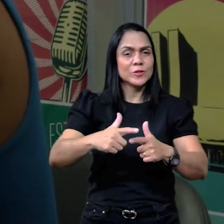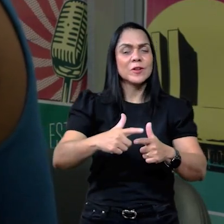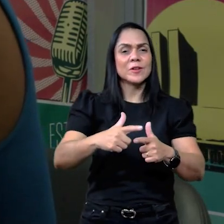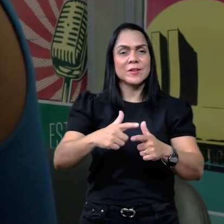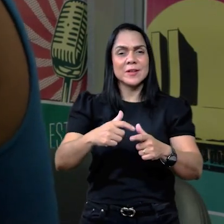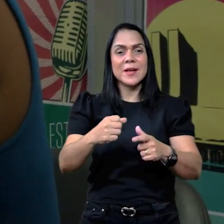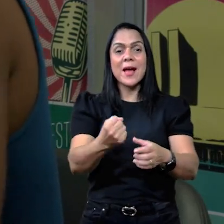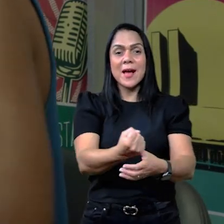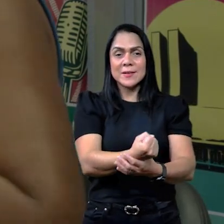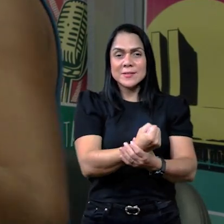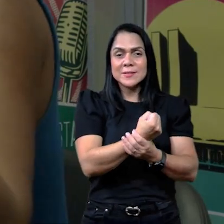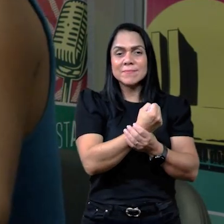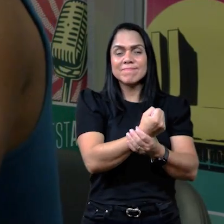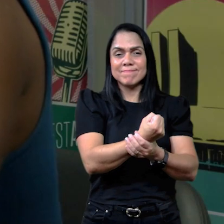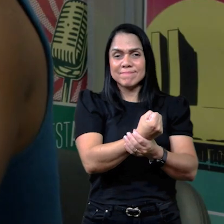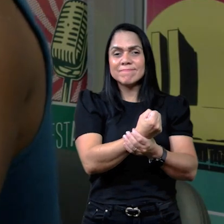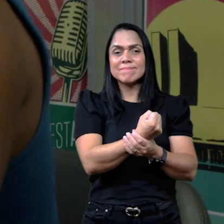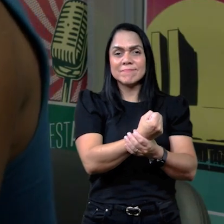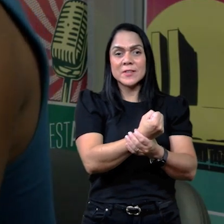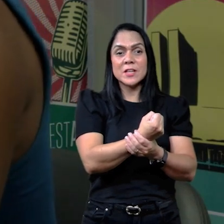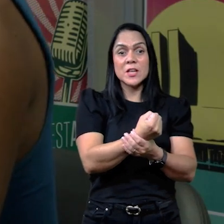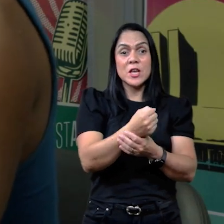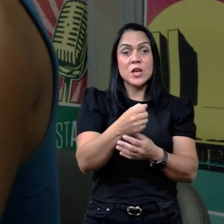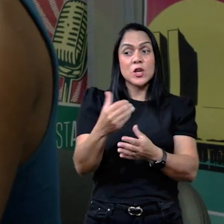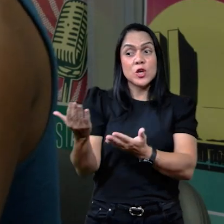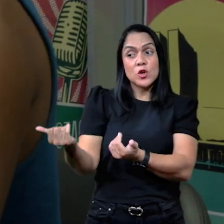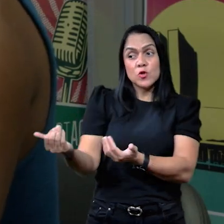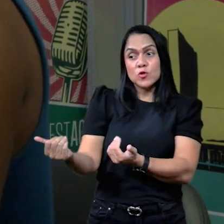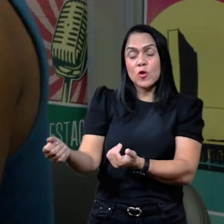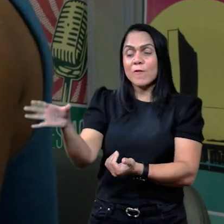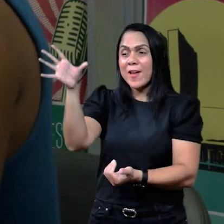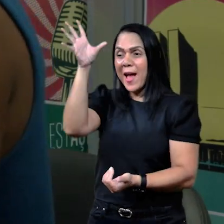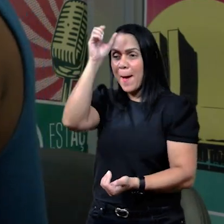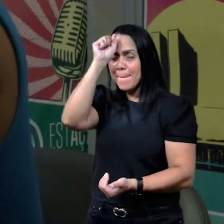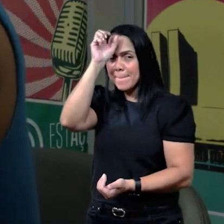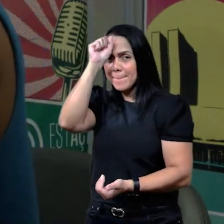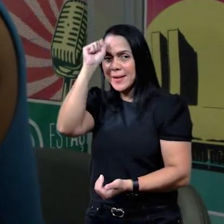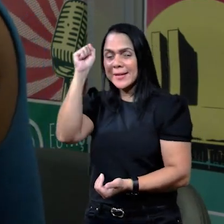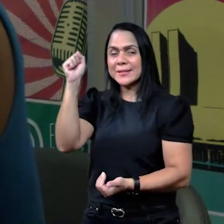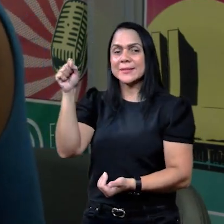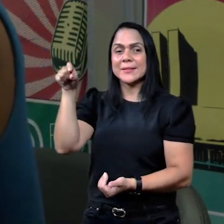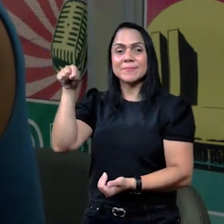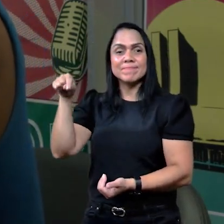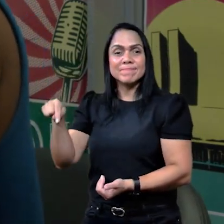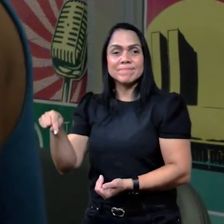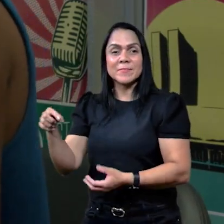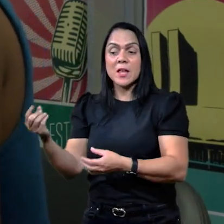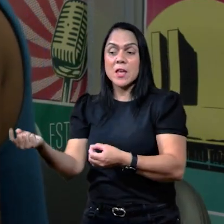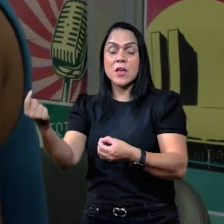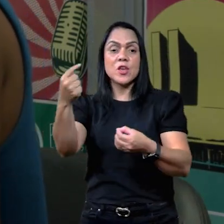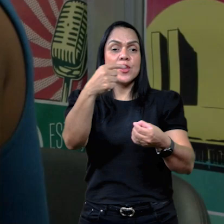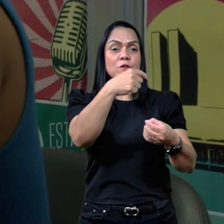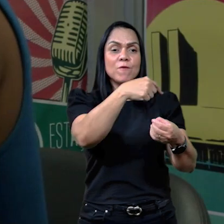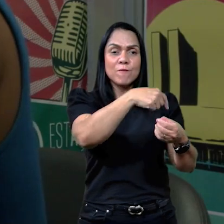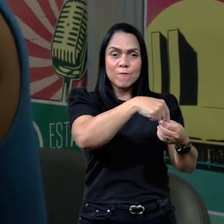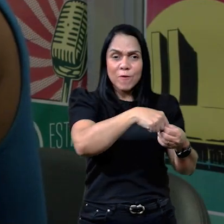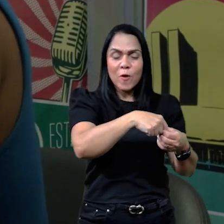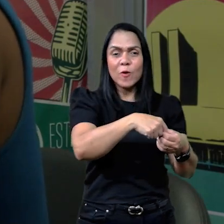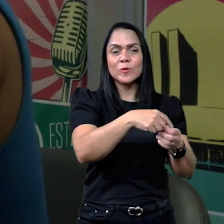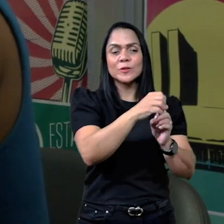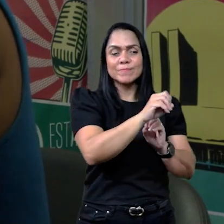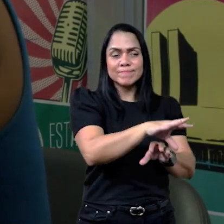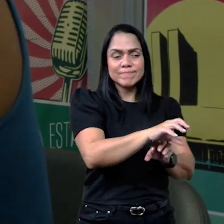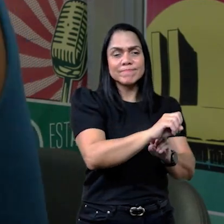assegurar, né, que esse jovem vá buscar a formação e retorne com esse aprendizado, com